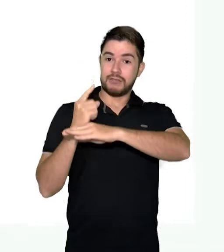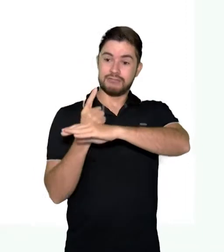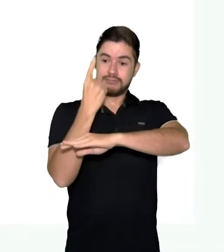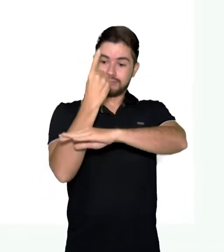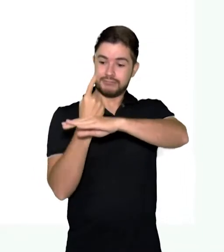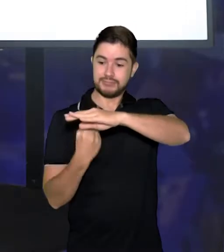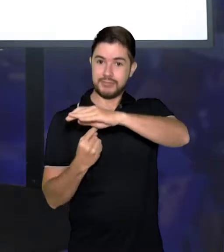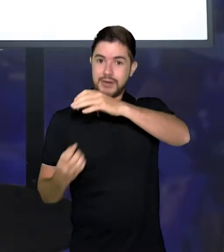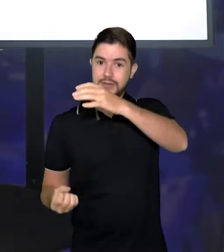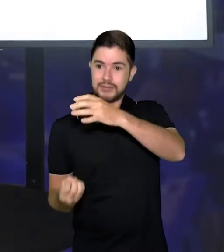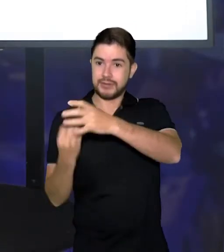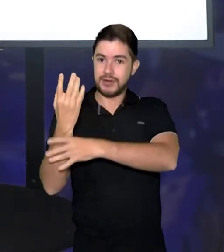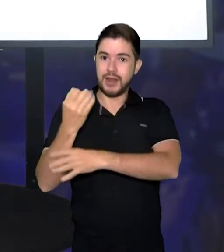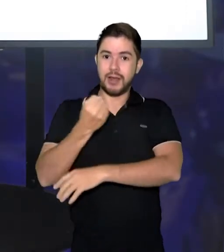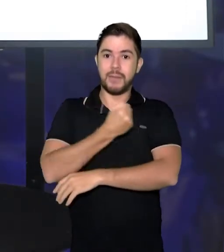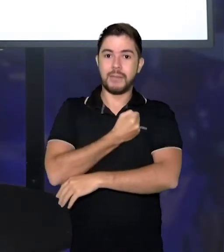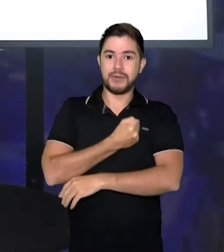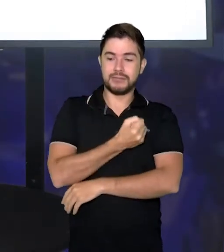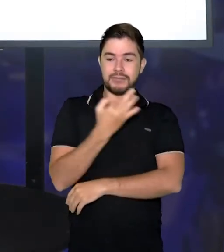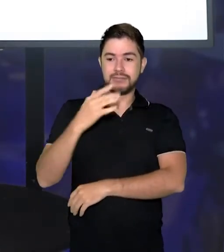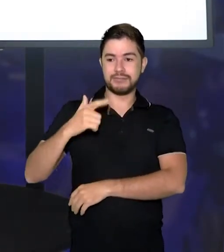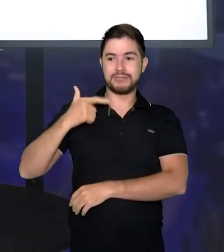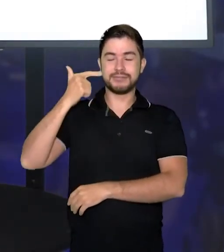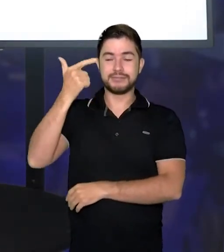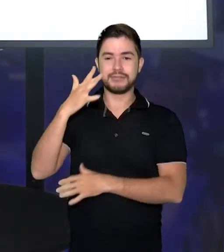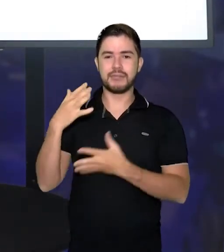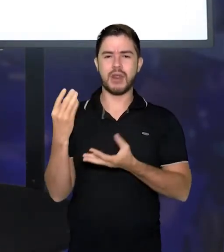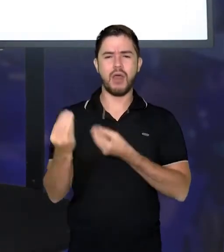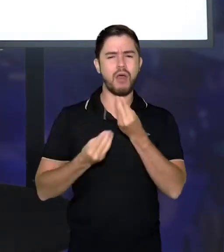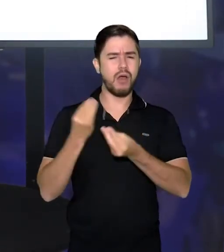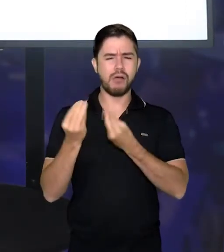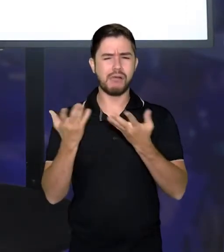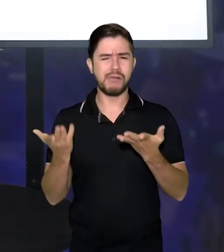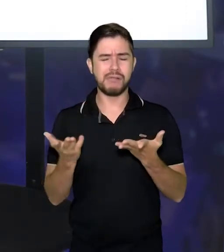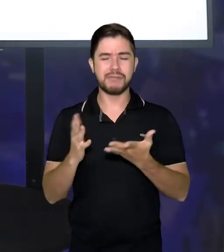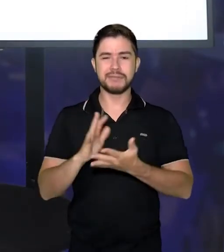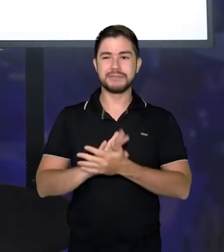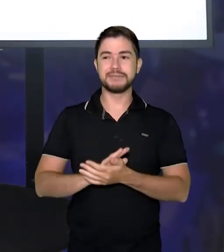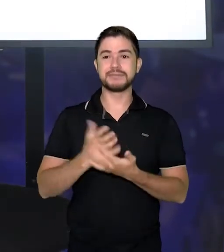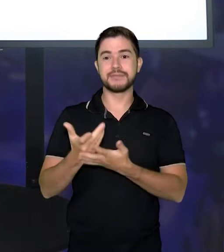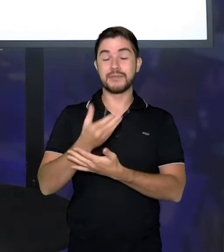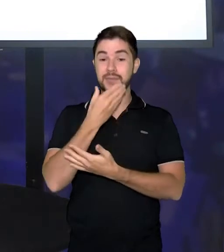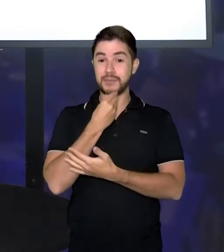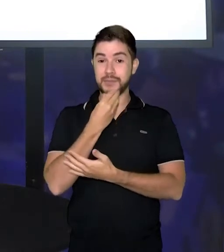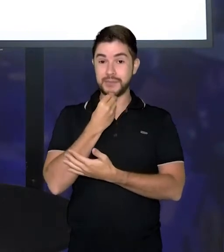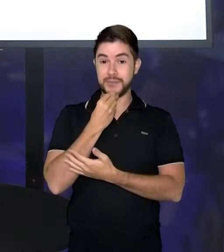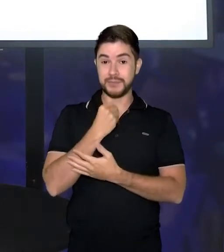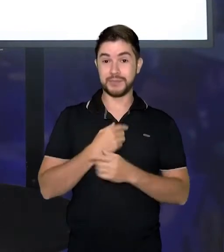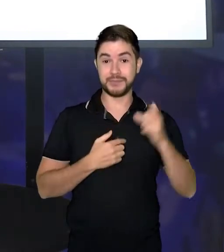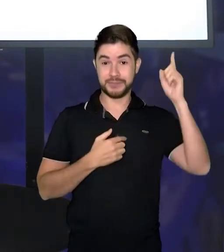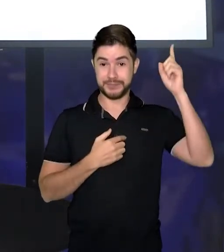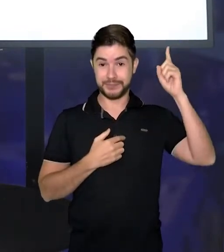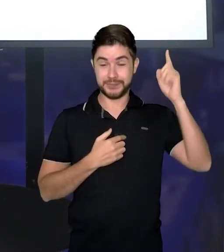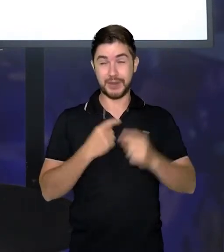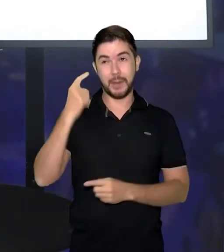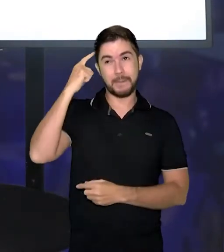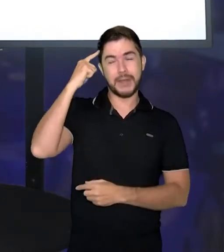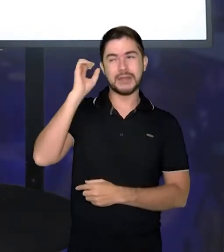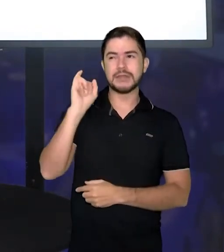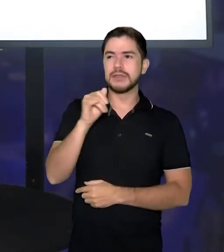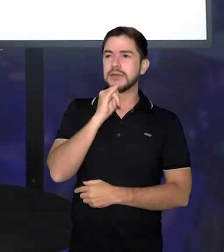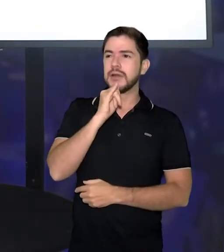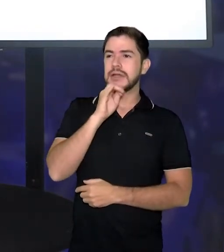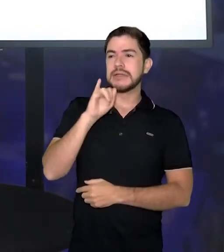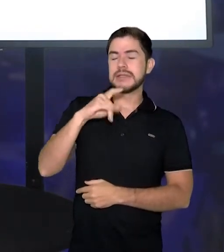número decimal. Olha aí, como foi feito isso? Ele imaginou o seguinte, se eu tenho o